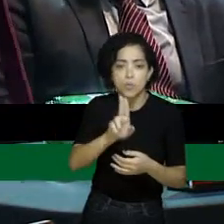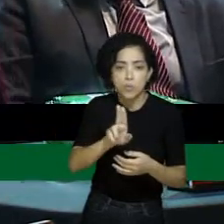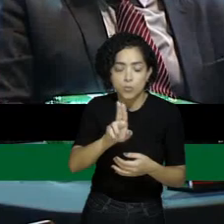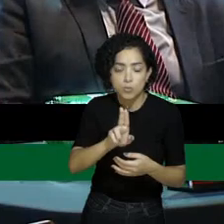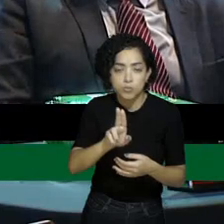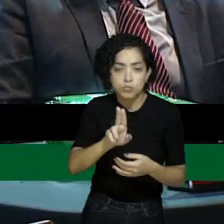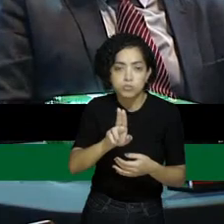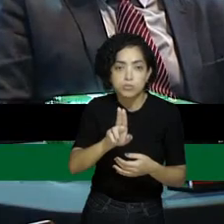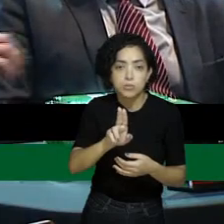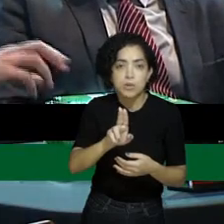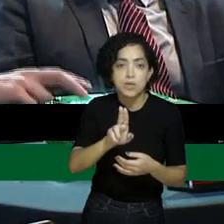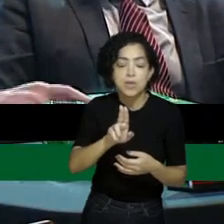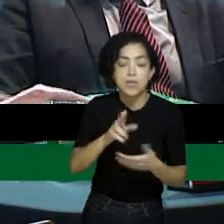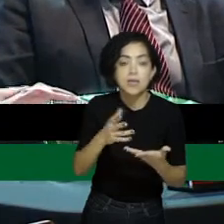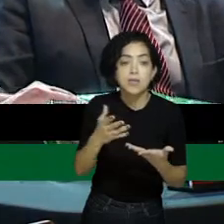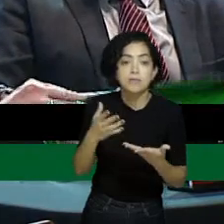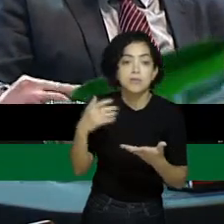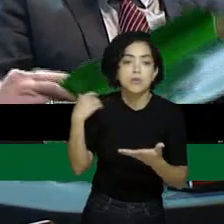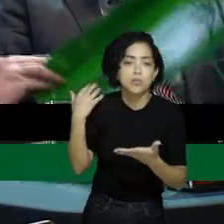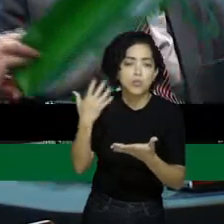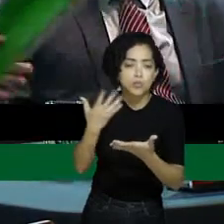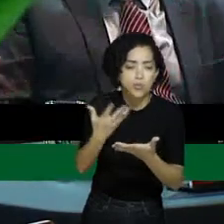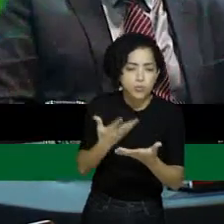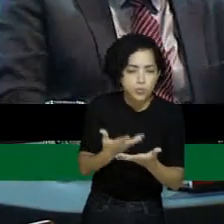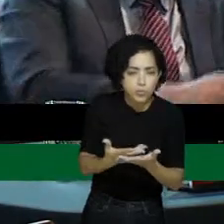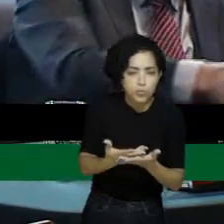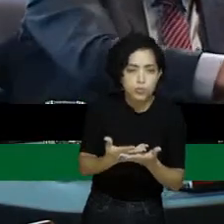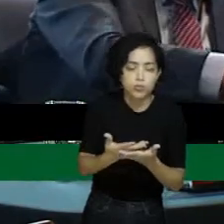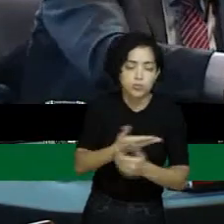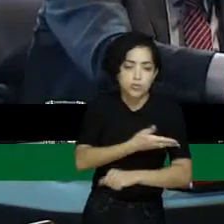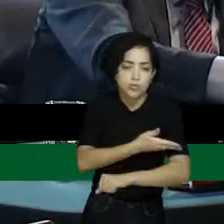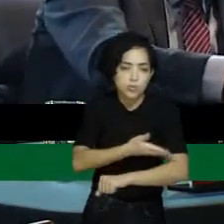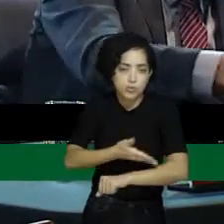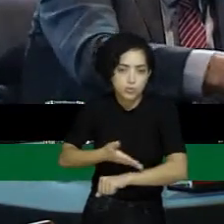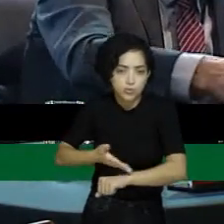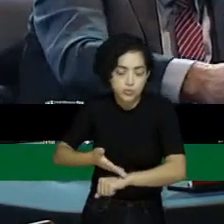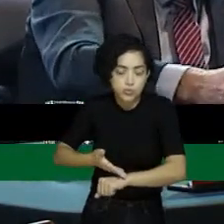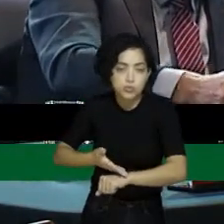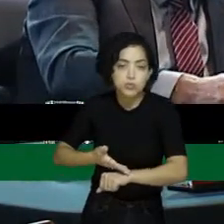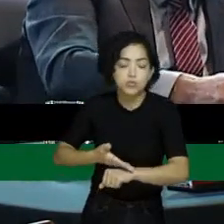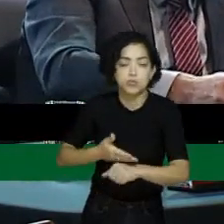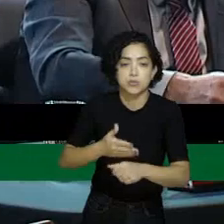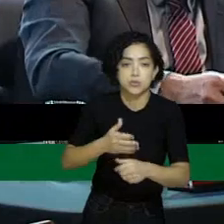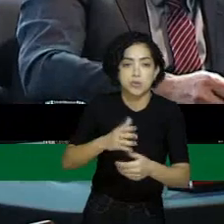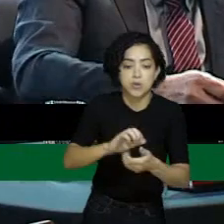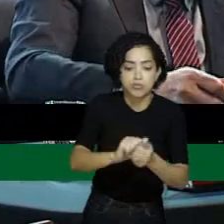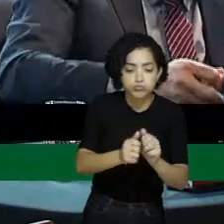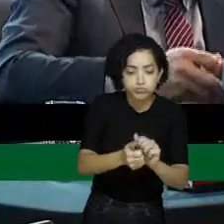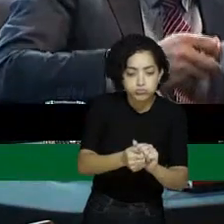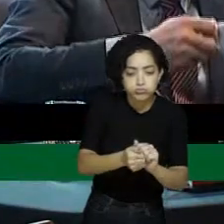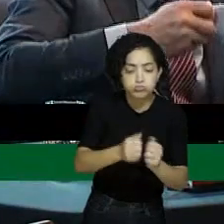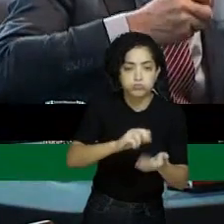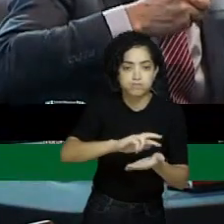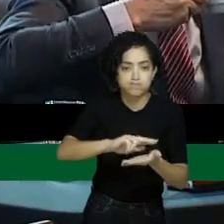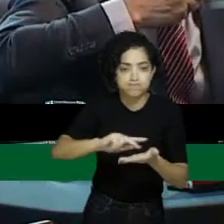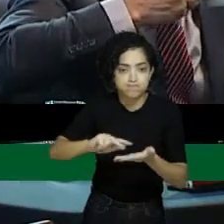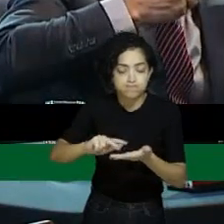antigo. Resgata-se os costumes dos artesanatos, dos antigos